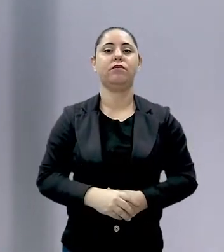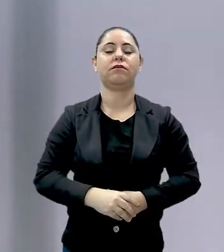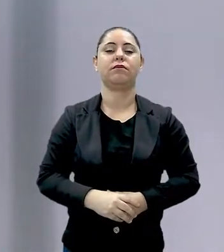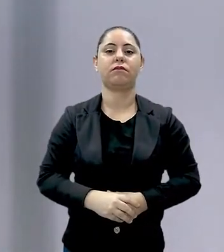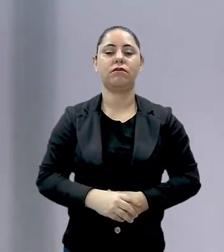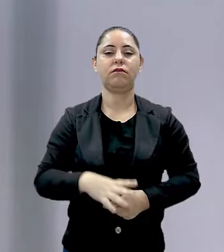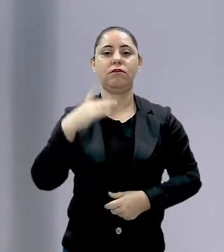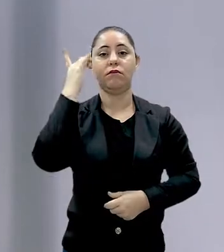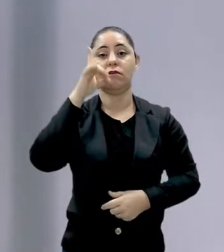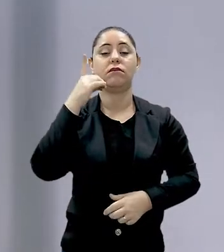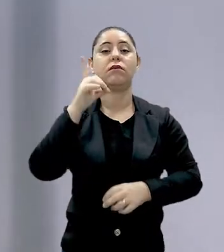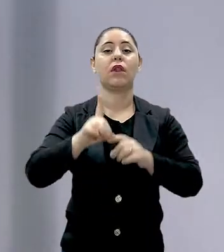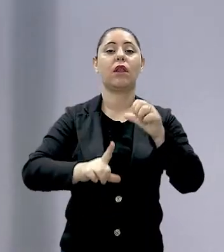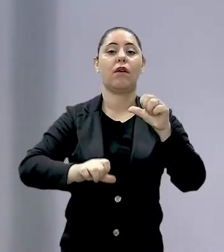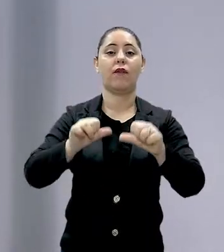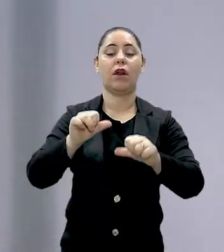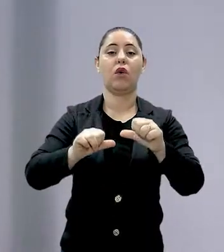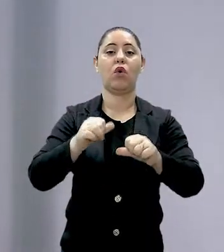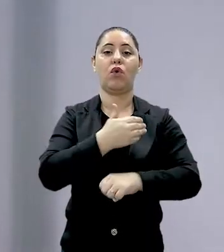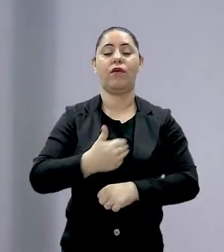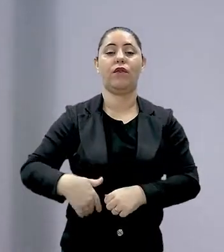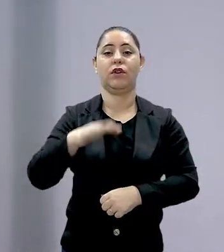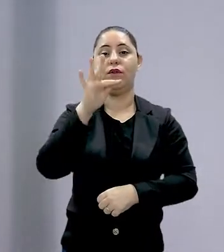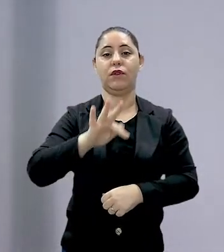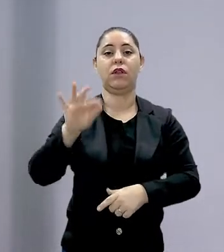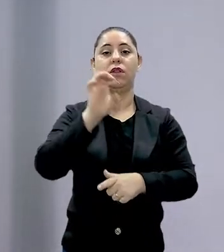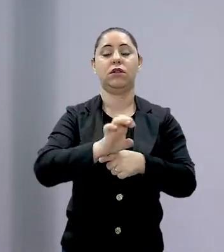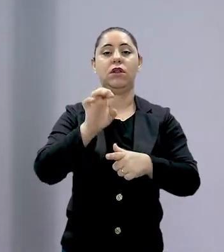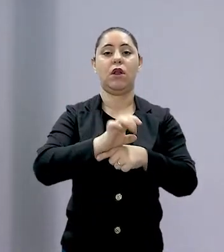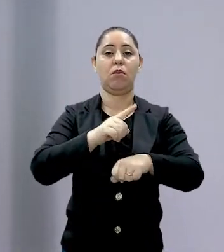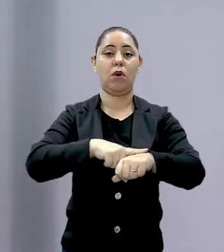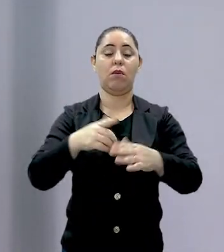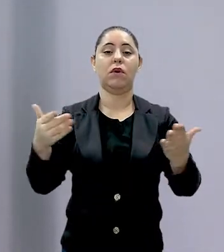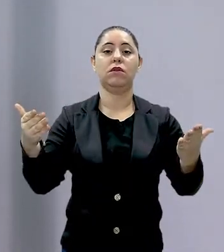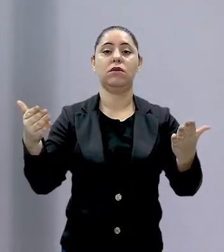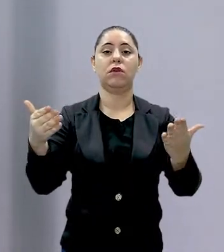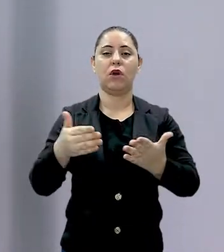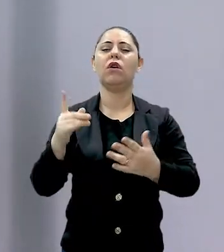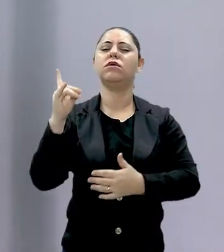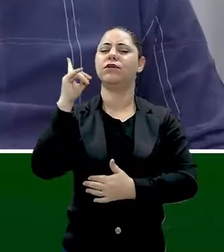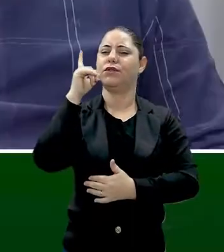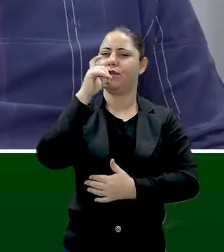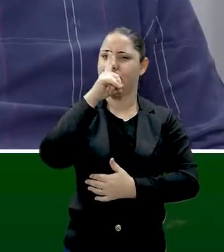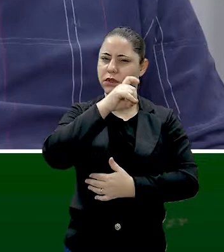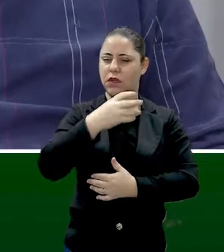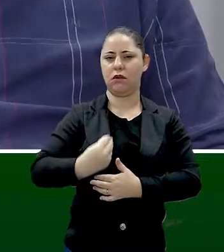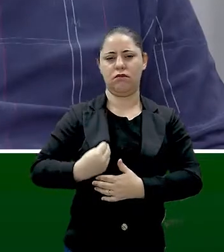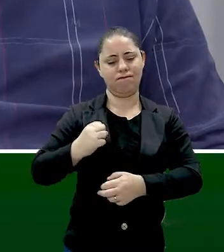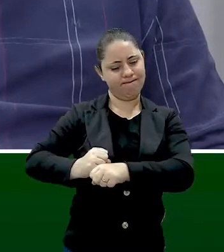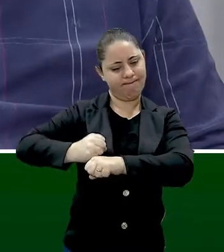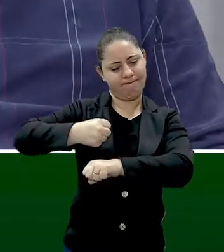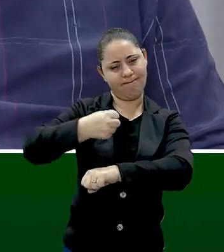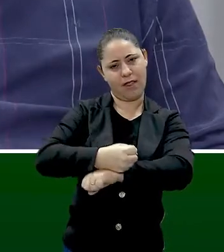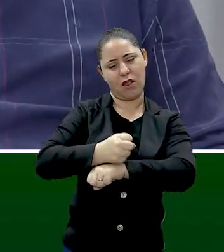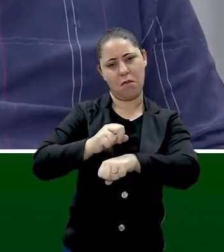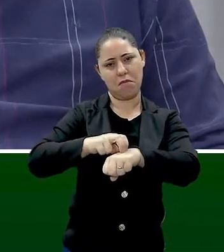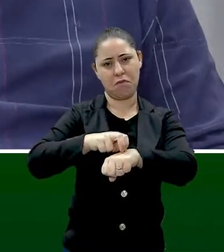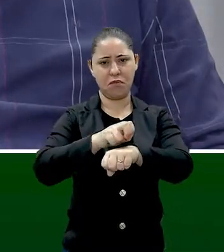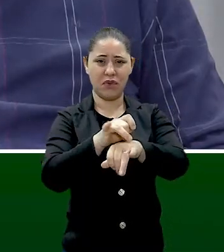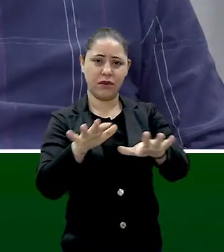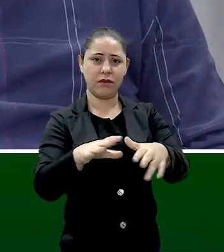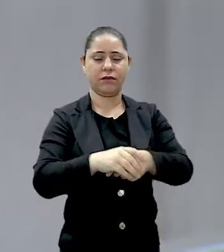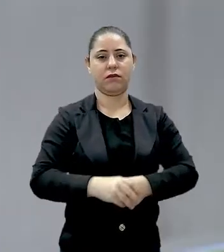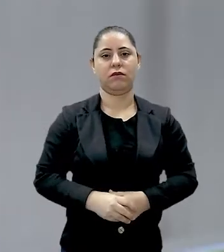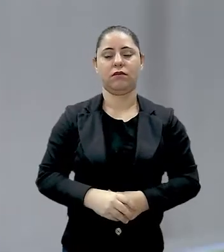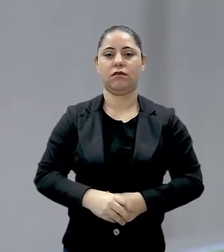Deputado, qual a sua avaliação sobre o governo federal e estadual neste momento tão difícil que estamos enfrentando de